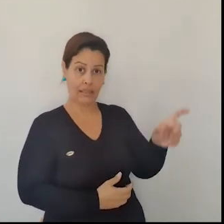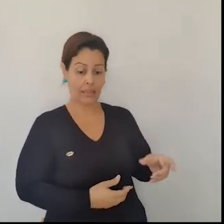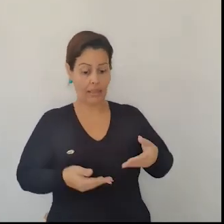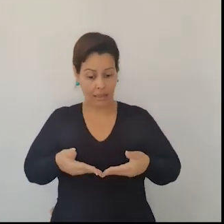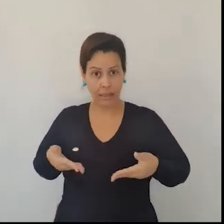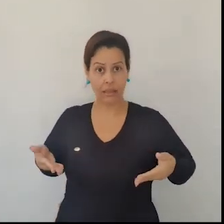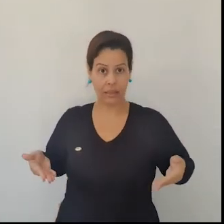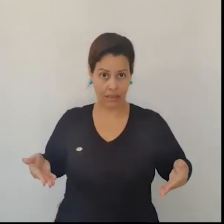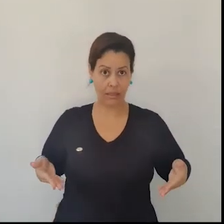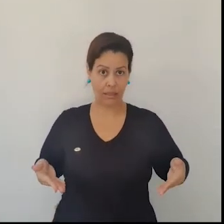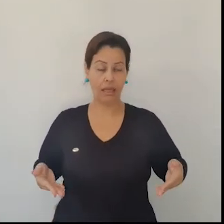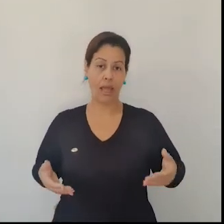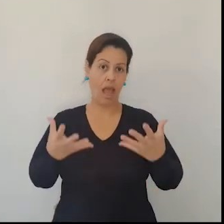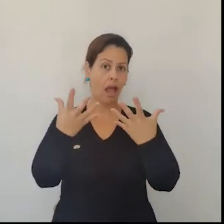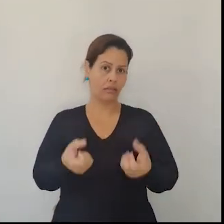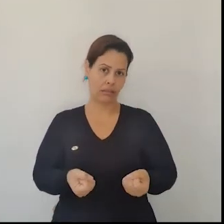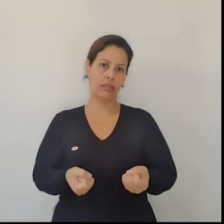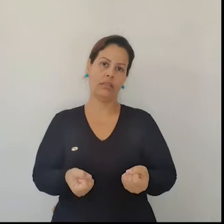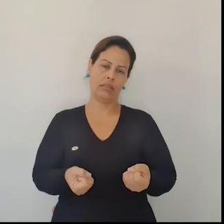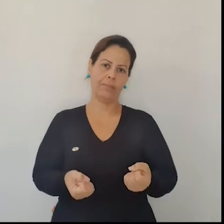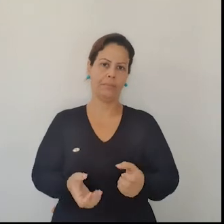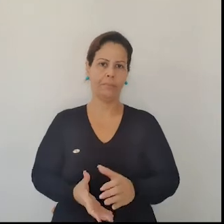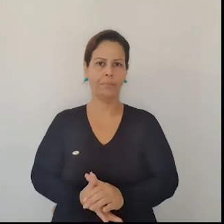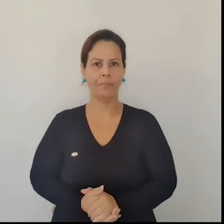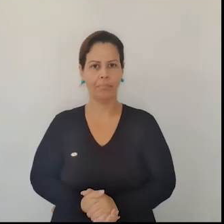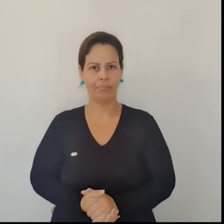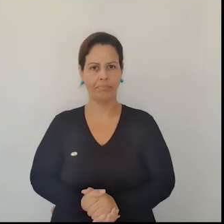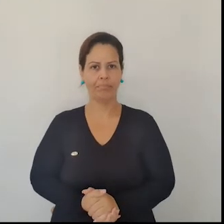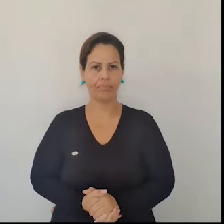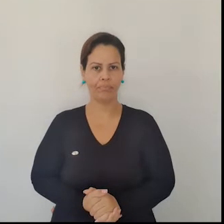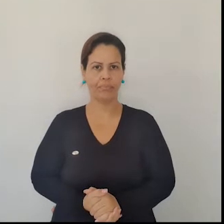época, era mais aceita.